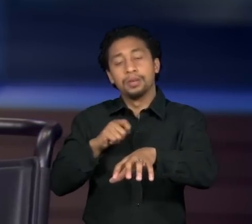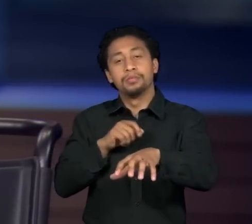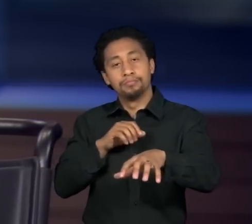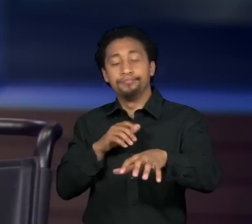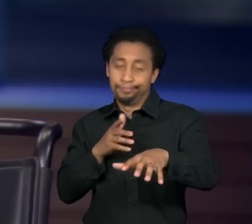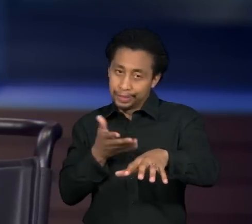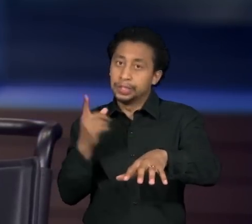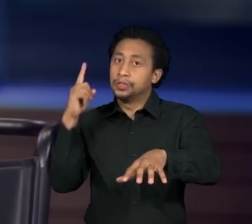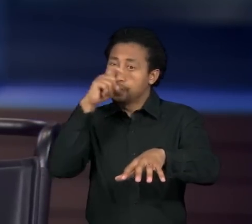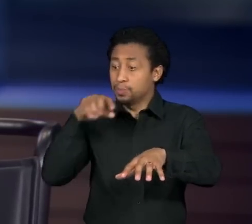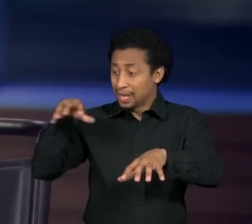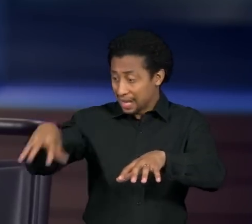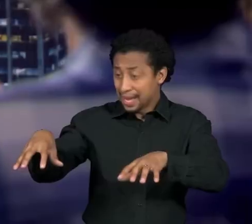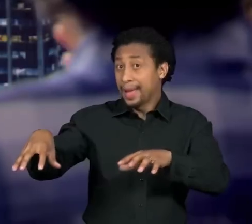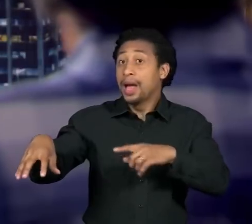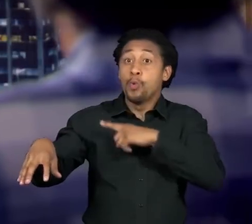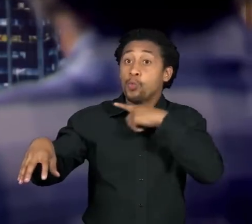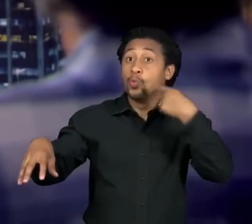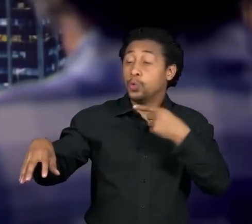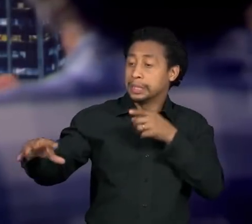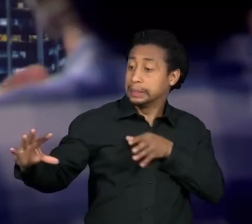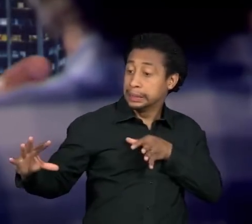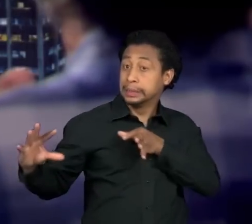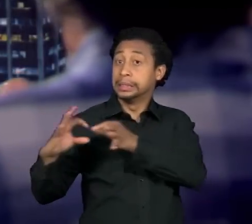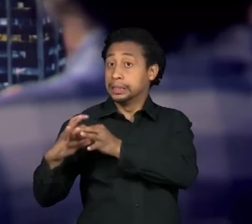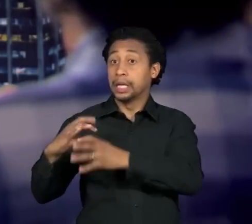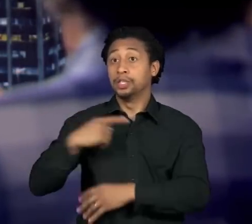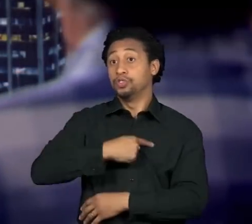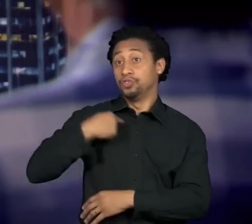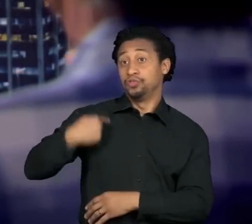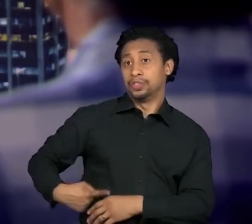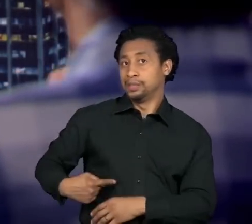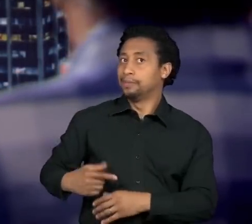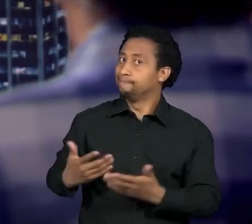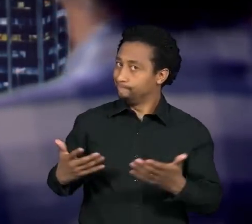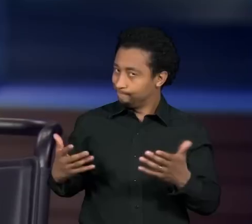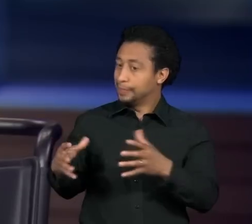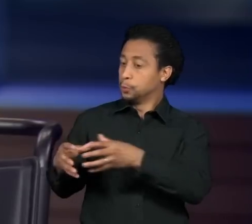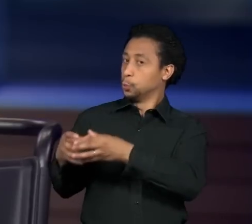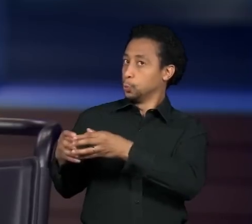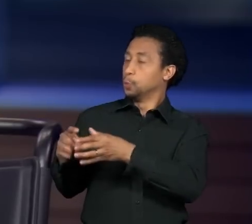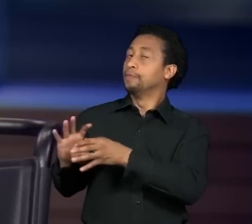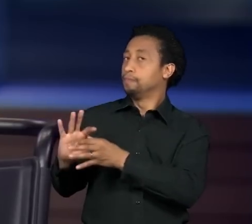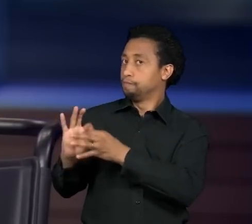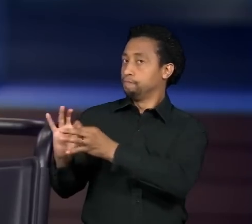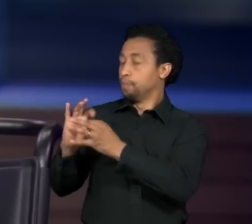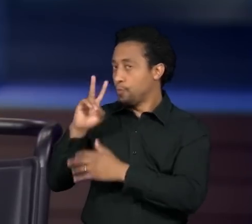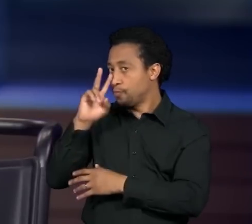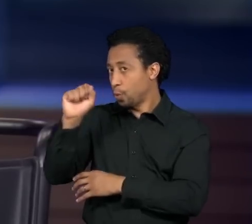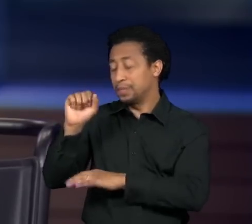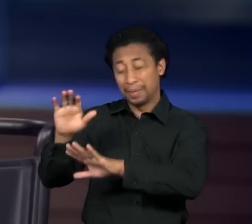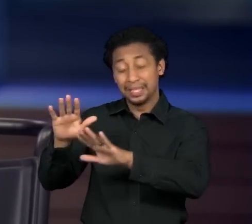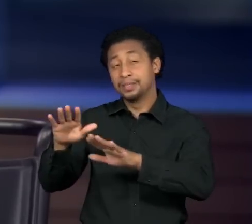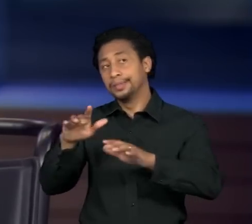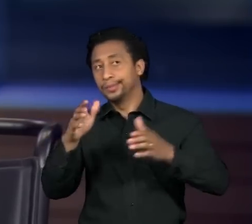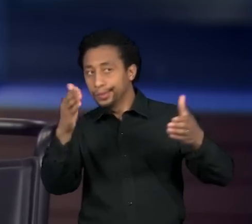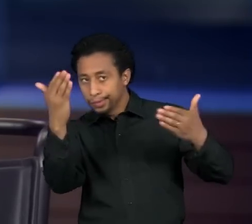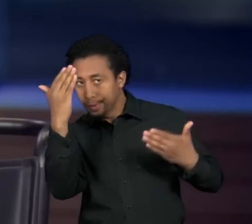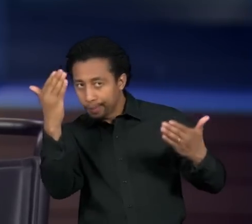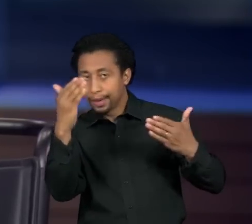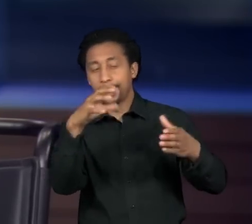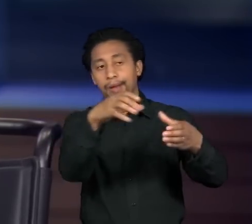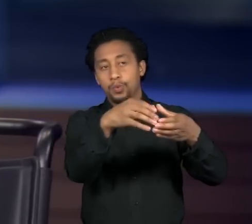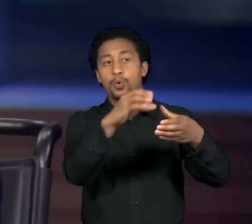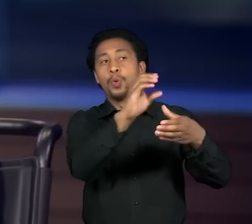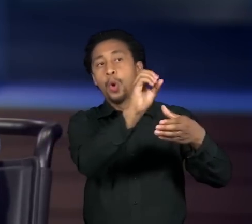China, apesar de eu achar que isso não é uma aliança como é a OTAN, como muitos falam. Na verdade, a relação com a China é muito mais